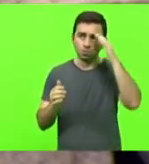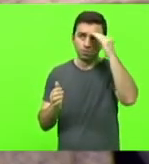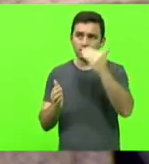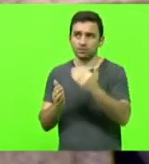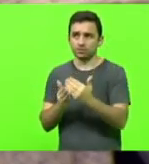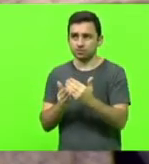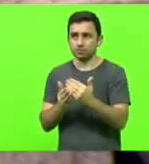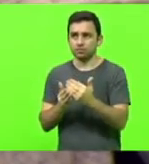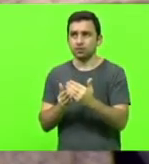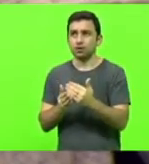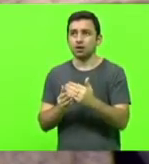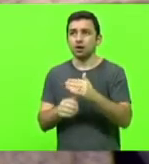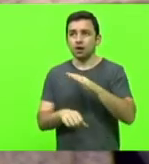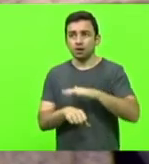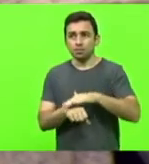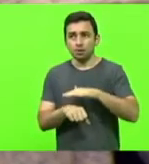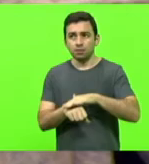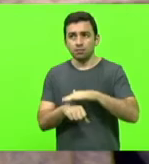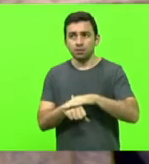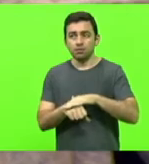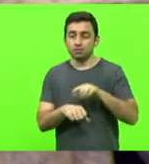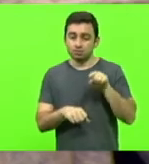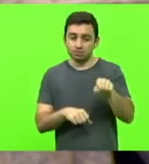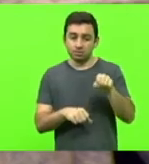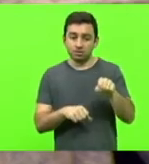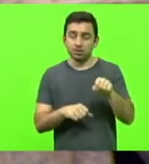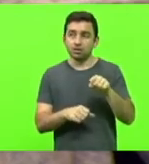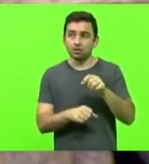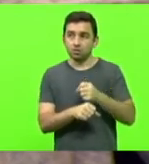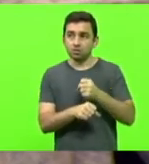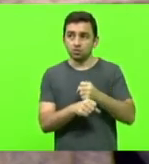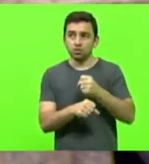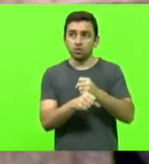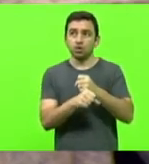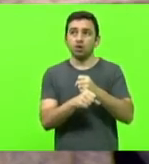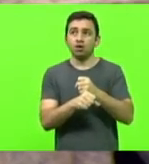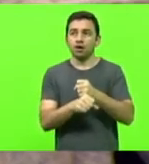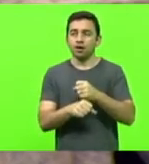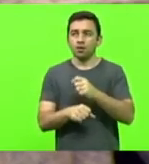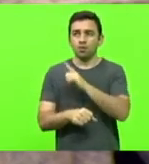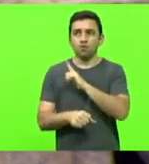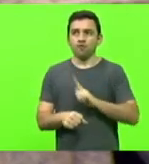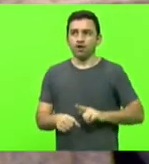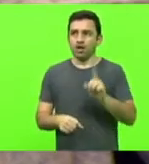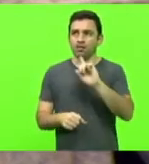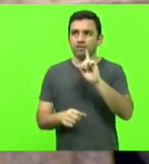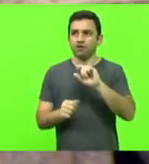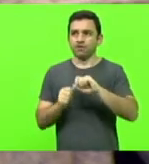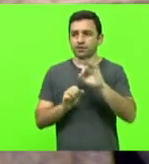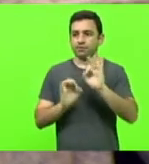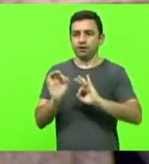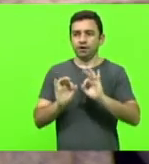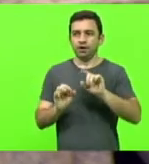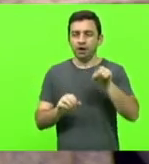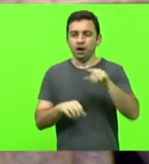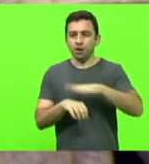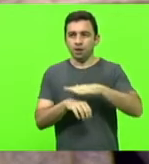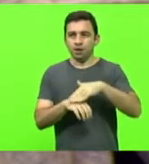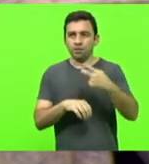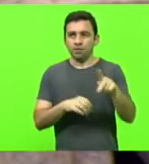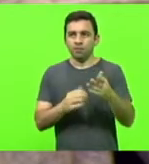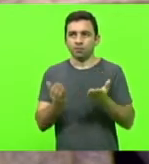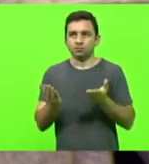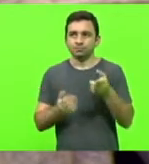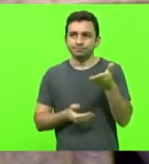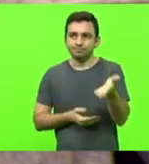feita pela própria empreiteira que faz a obra. Não é nem o governo que vai fazer o manual, é a empreiteira. Ou seja, então, não tem nada